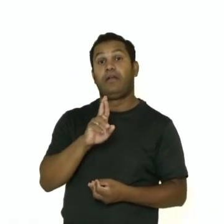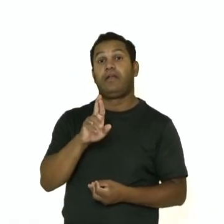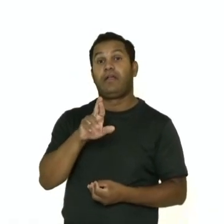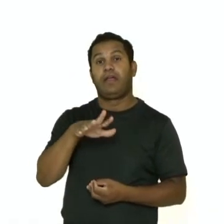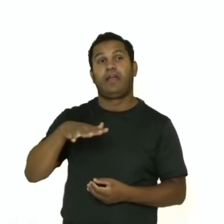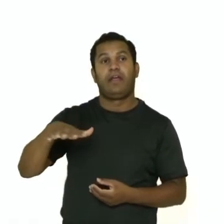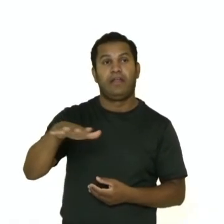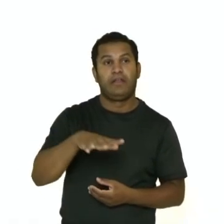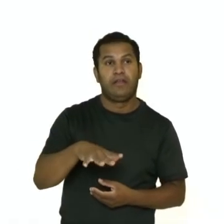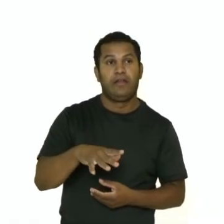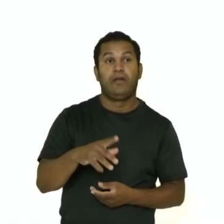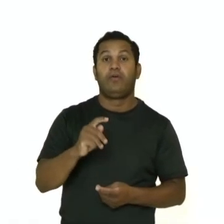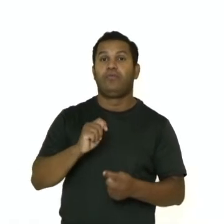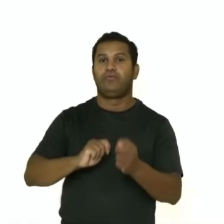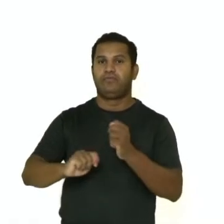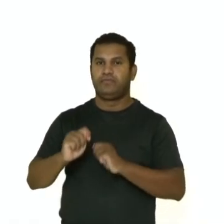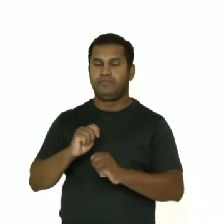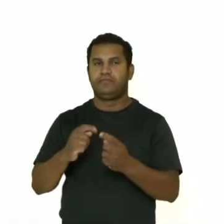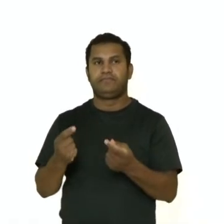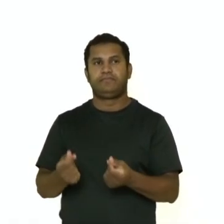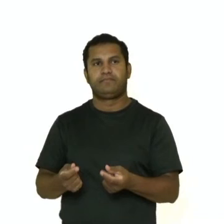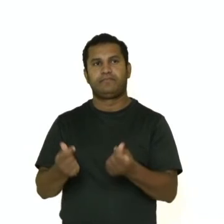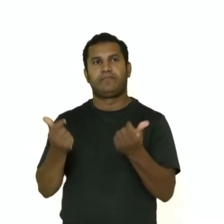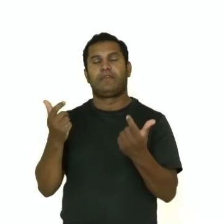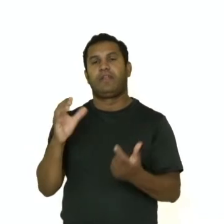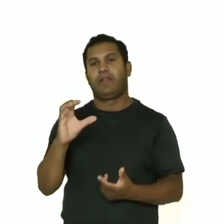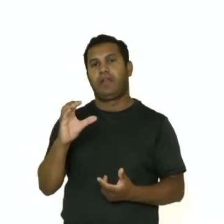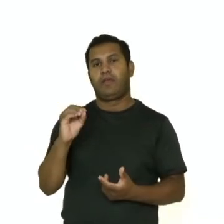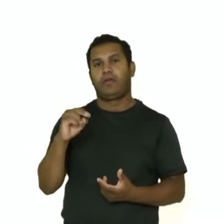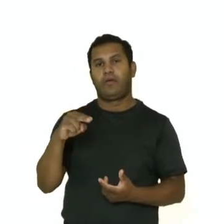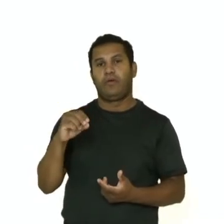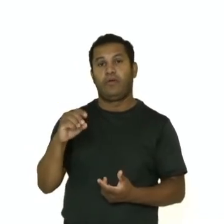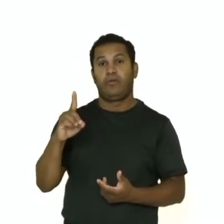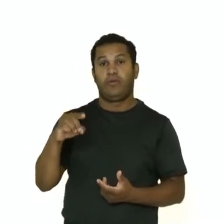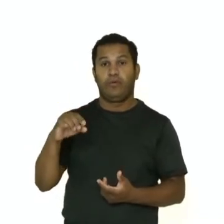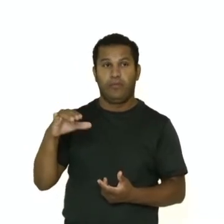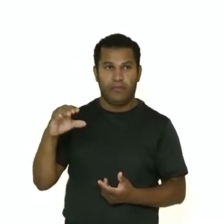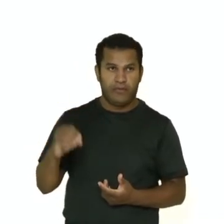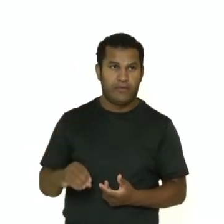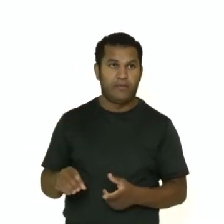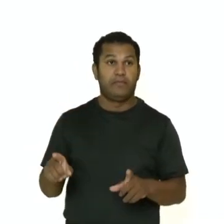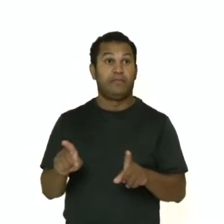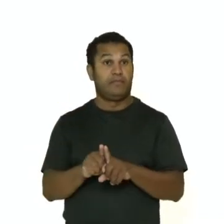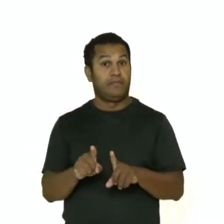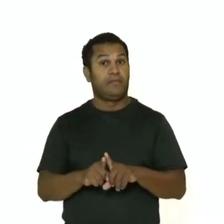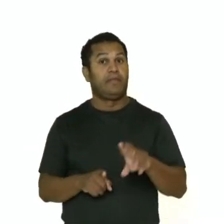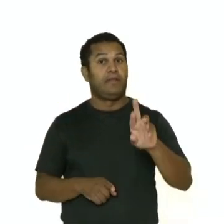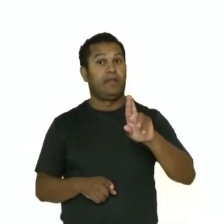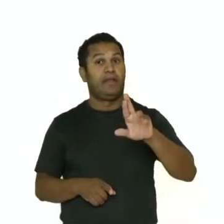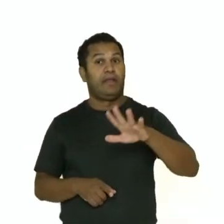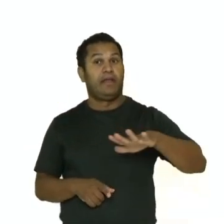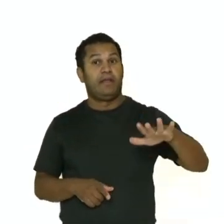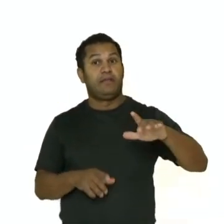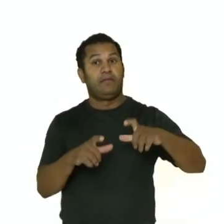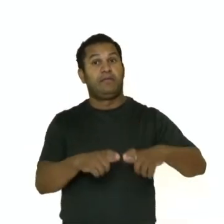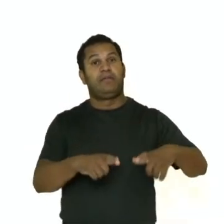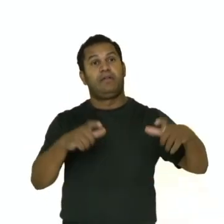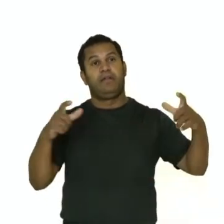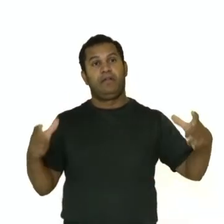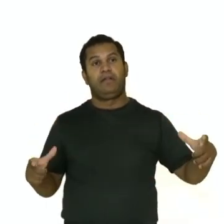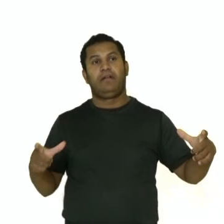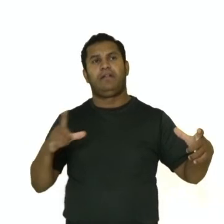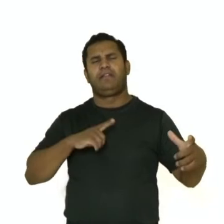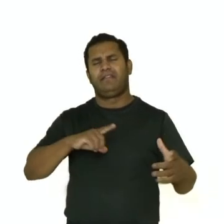utilizaram ali critérios econômicos, né? Dividindo o Brasil em 3 complexos, né? Grandes regiões